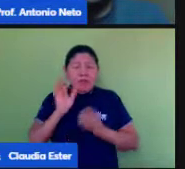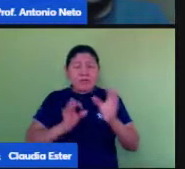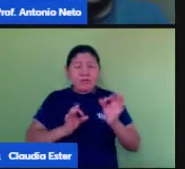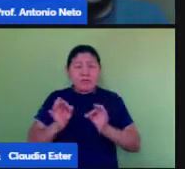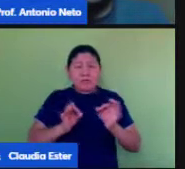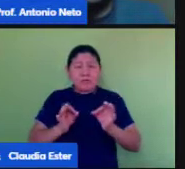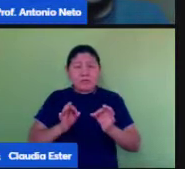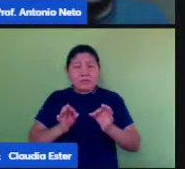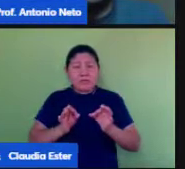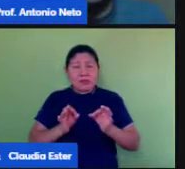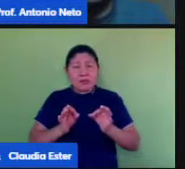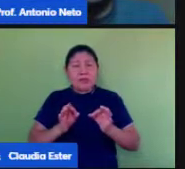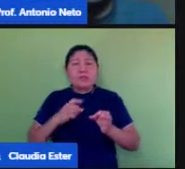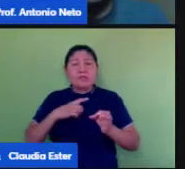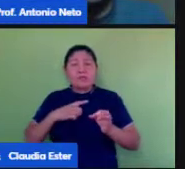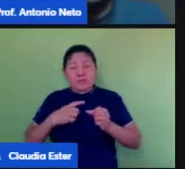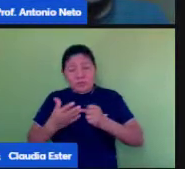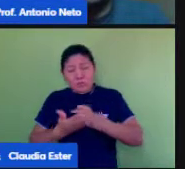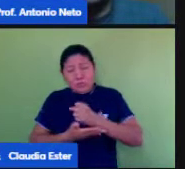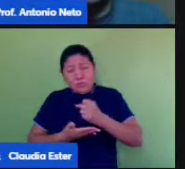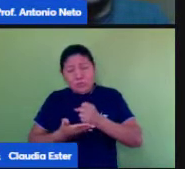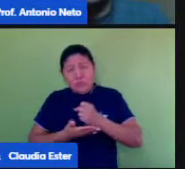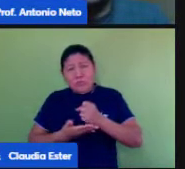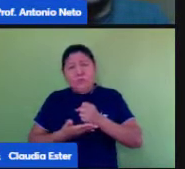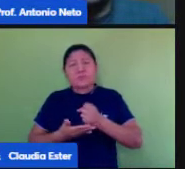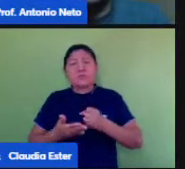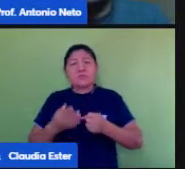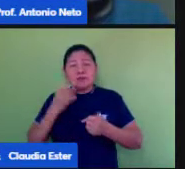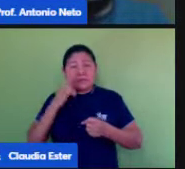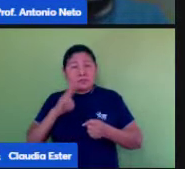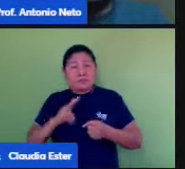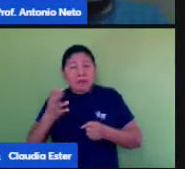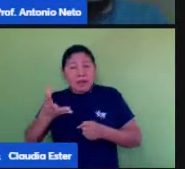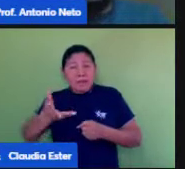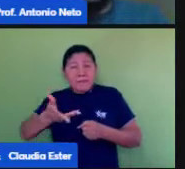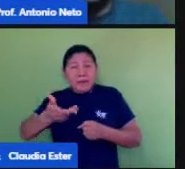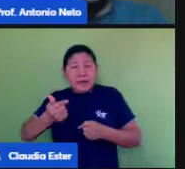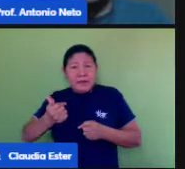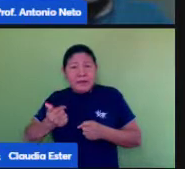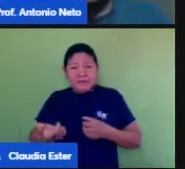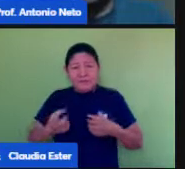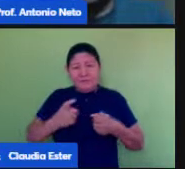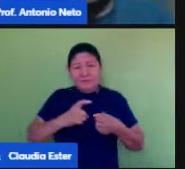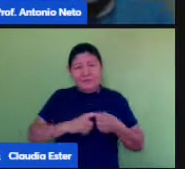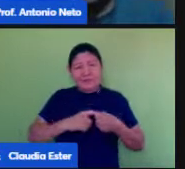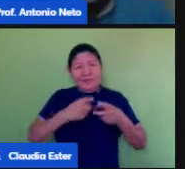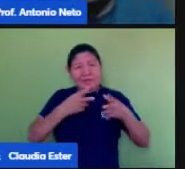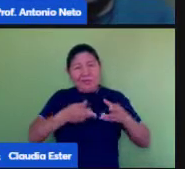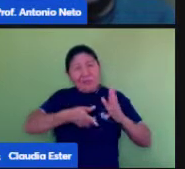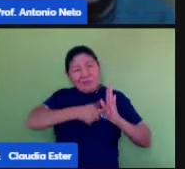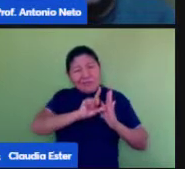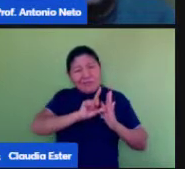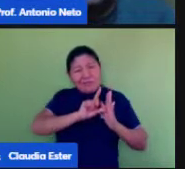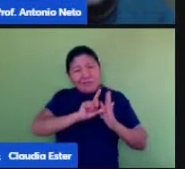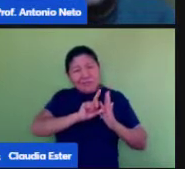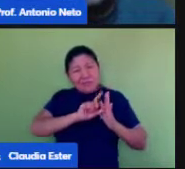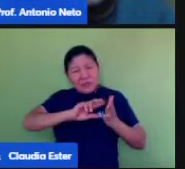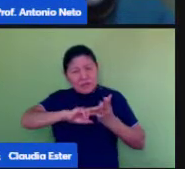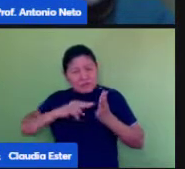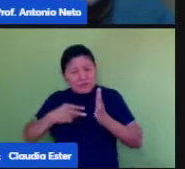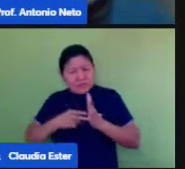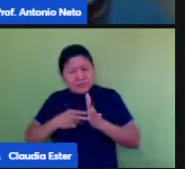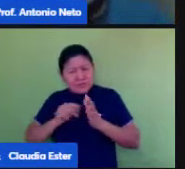dos níveis em que nós realizamos, há habilidades em que serão repetidas. Isso não significa que eu não